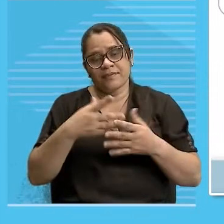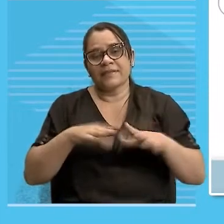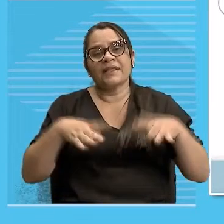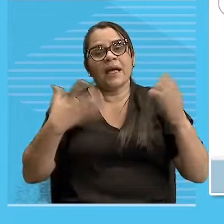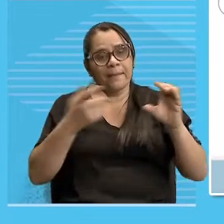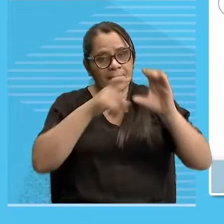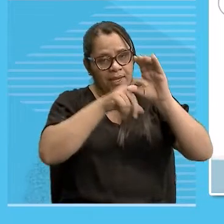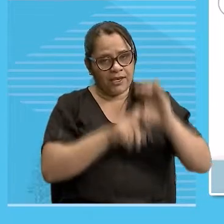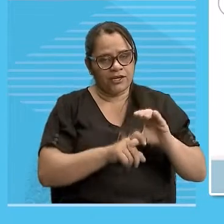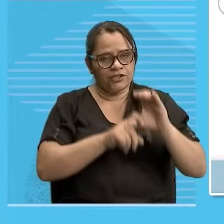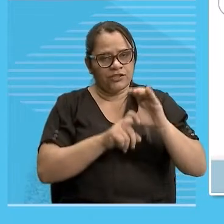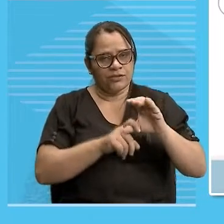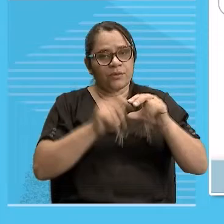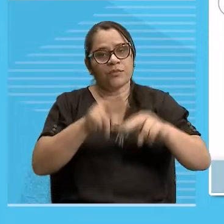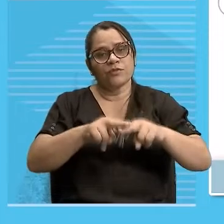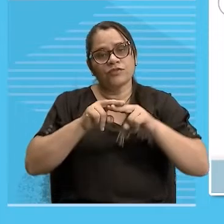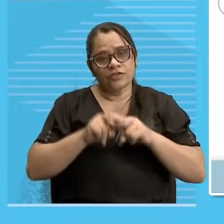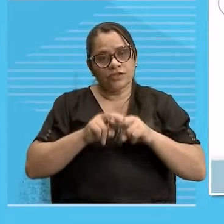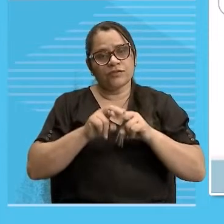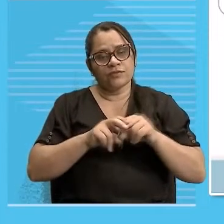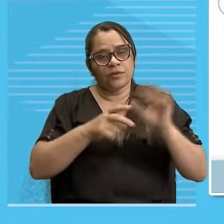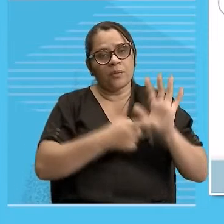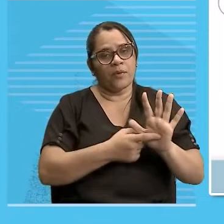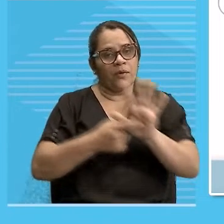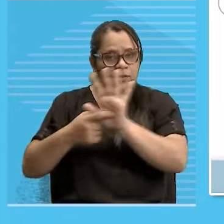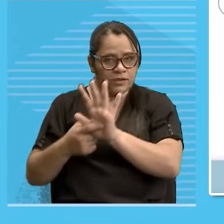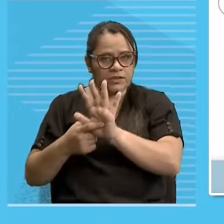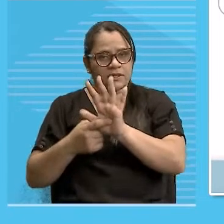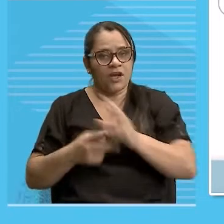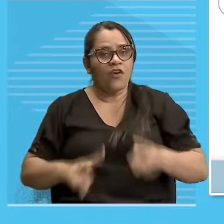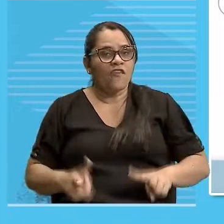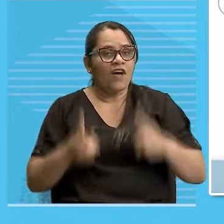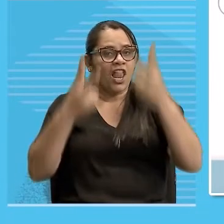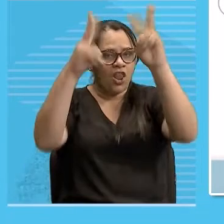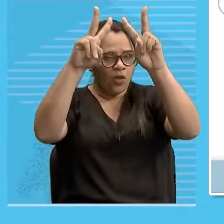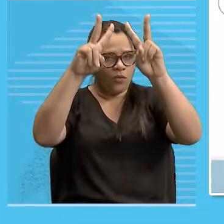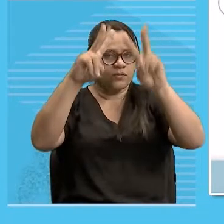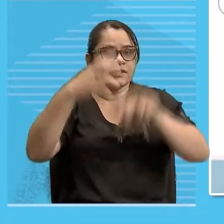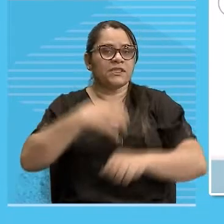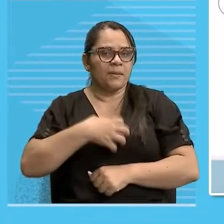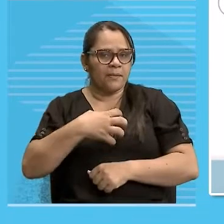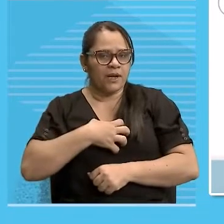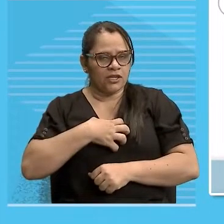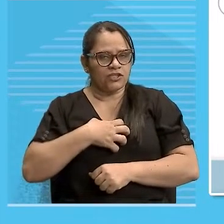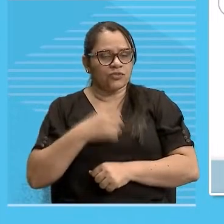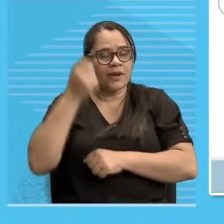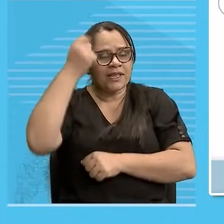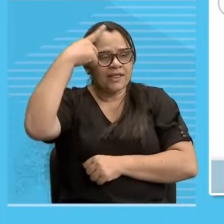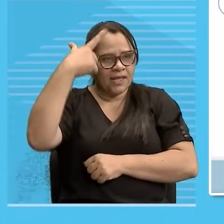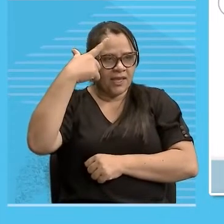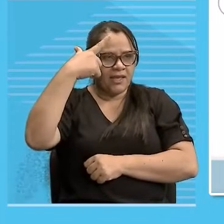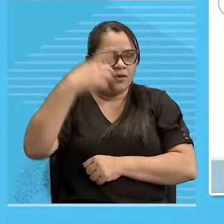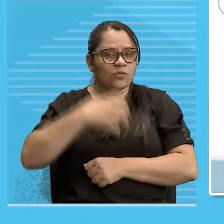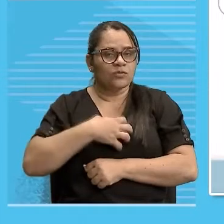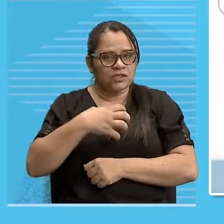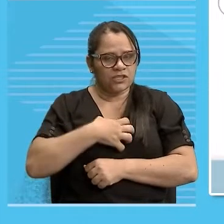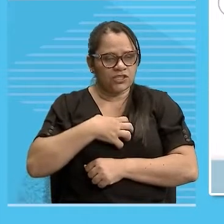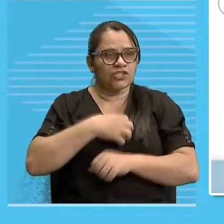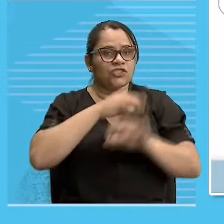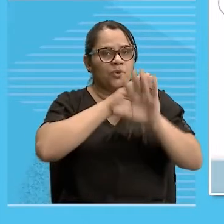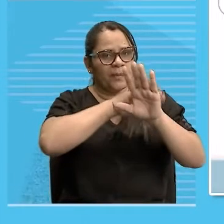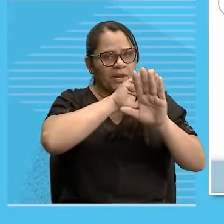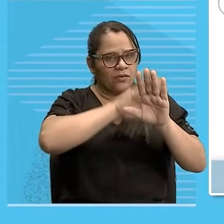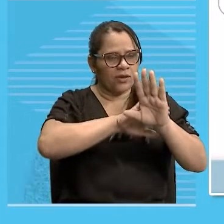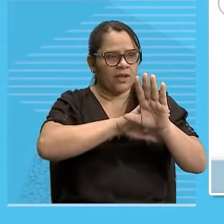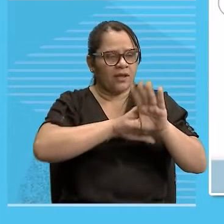apresentam inevitavelmente um valor semântico, ou seja, uma ideia, no sentido que lhes é peculiar. Então, a interjeição